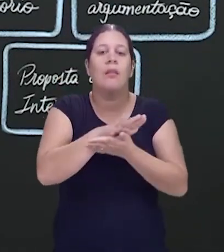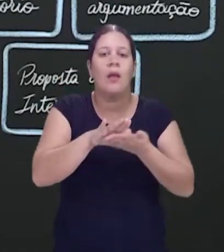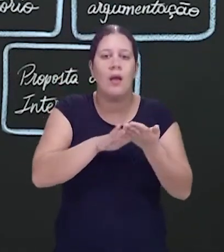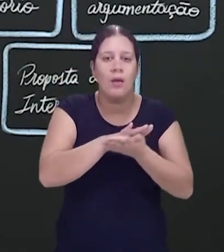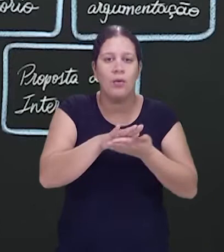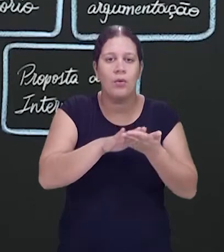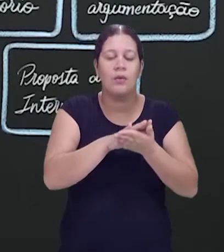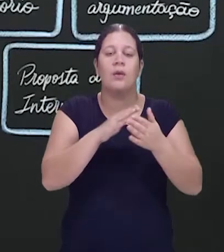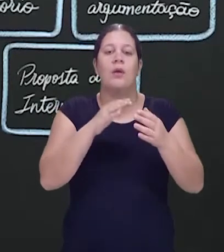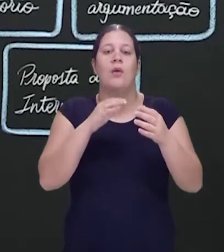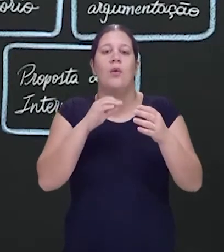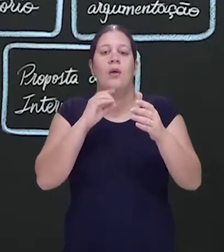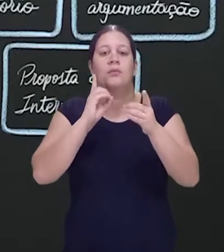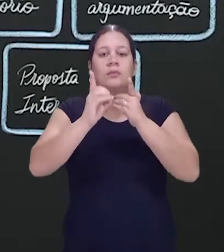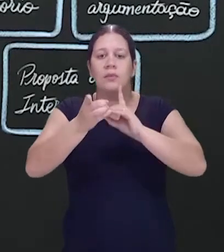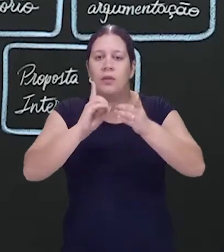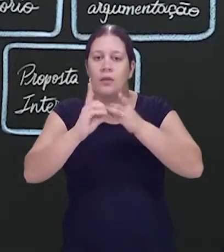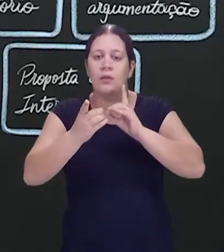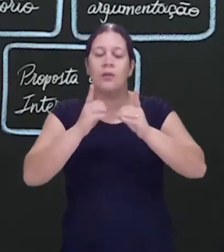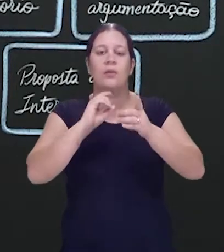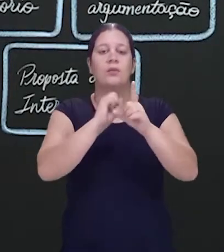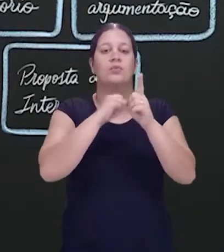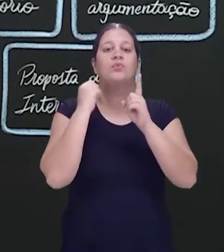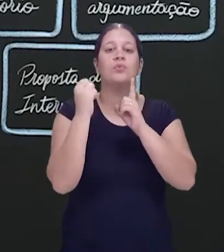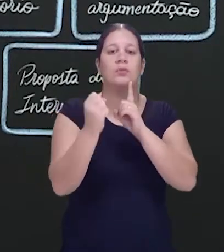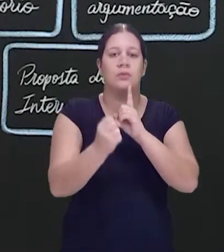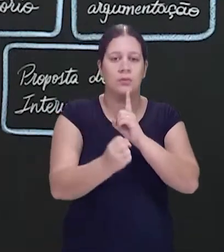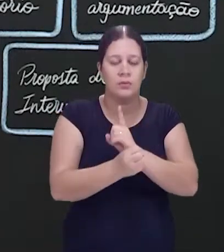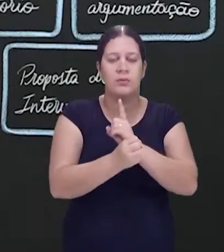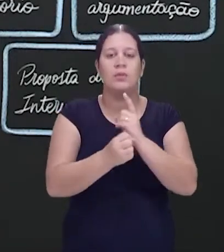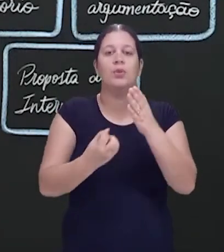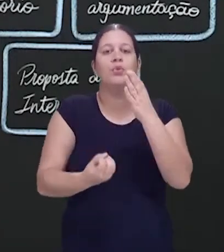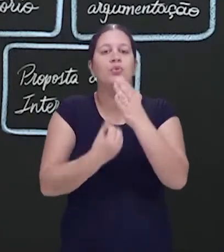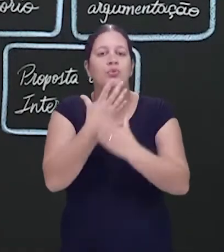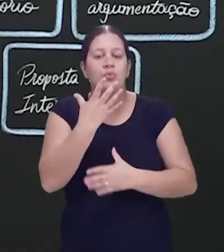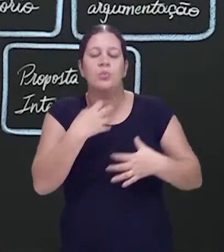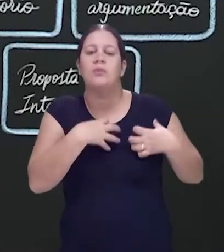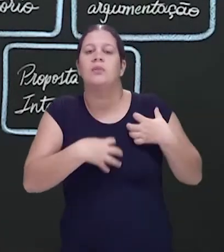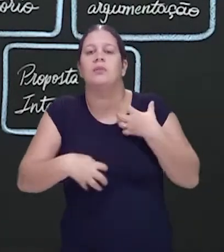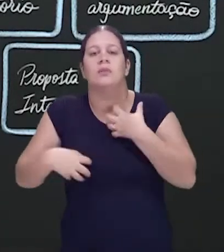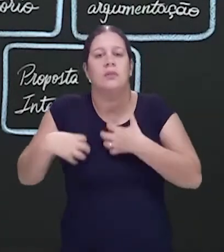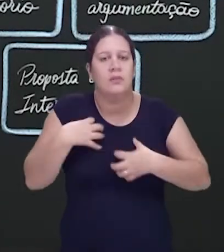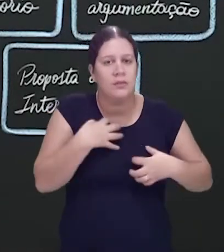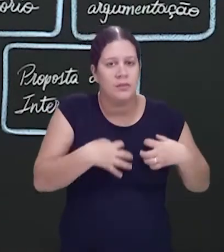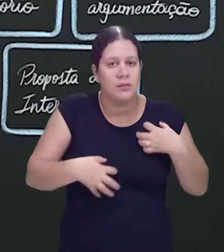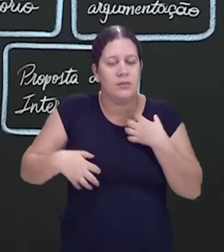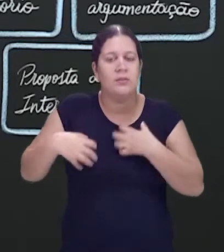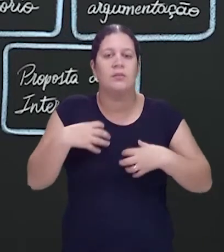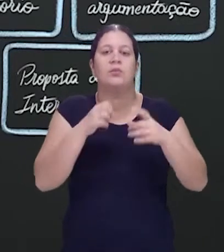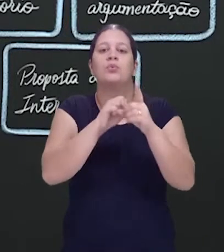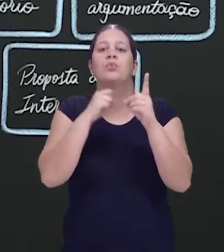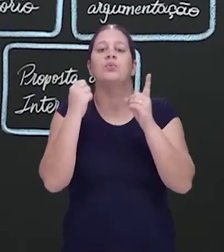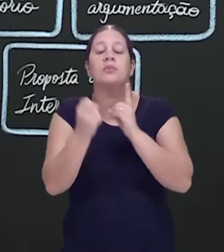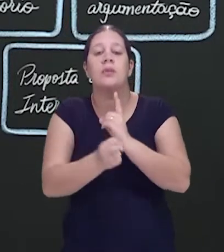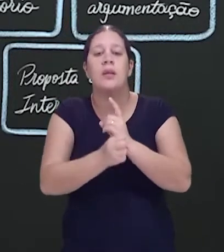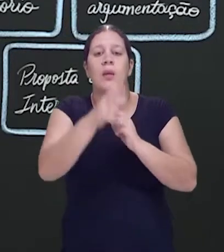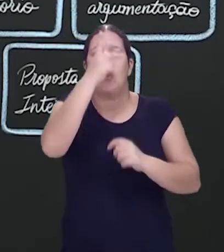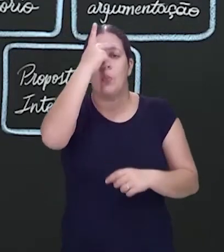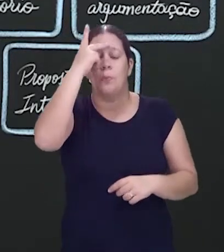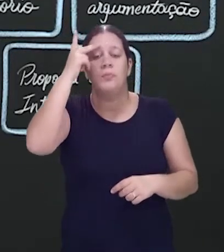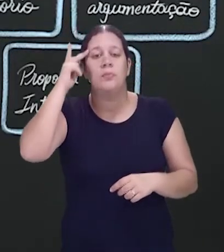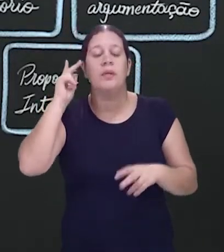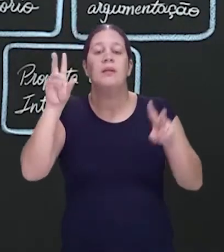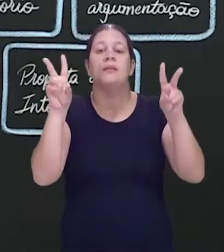Os temas dialogam com a sociedade. Os temas surgem dos anseios da sociedade, dos problemas vivenciados pelas